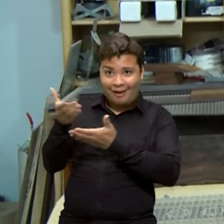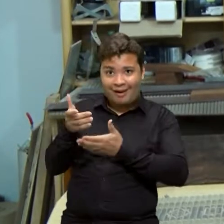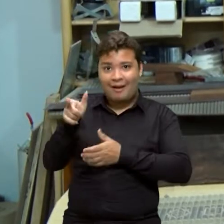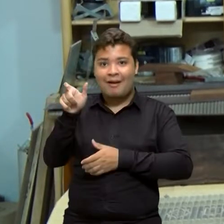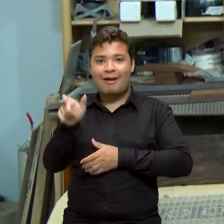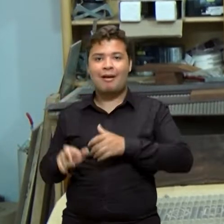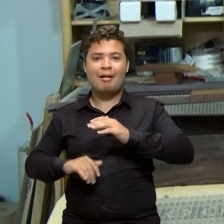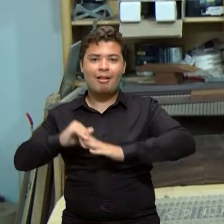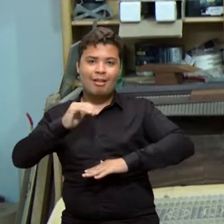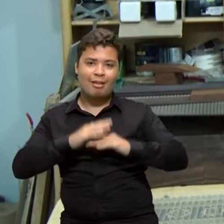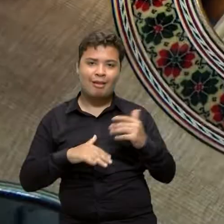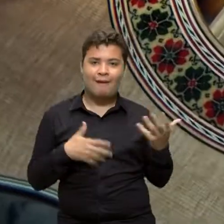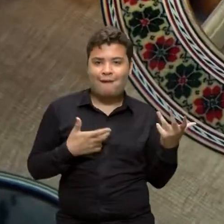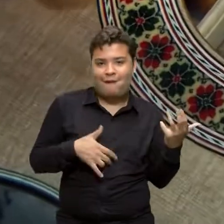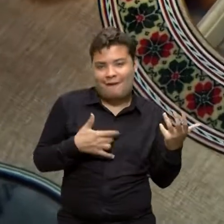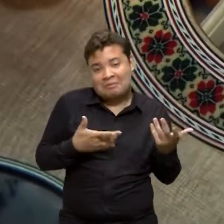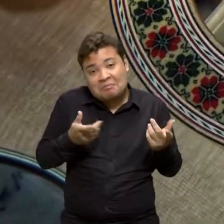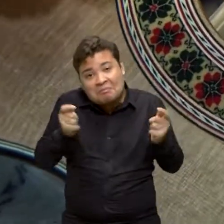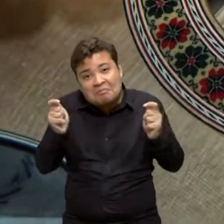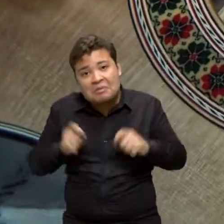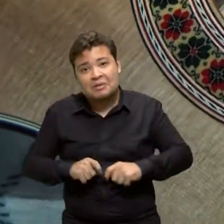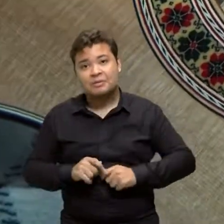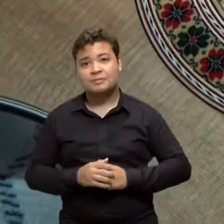para tocar.